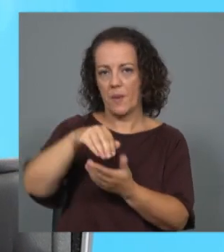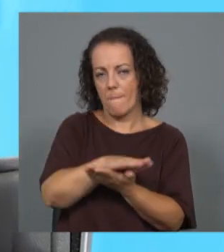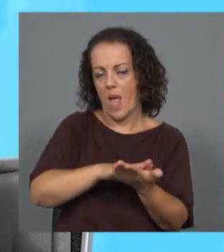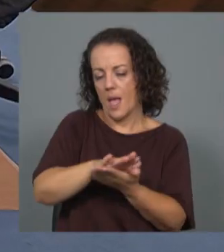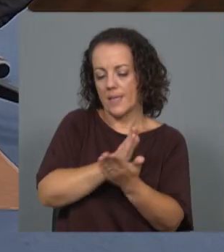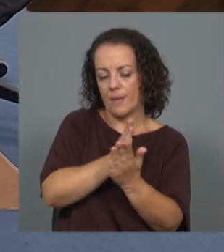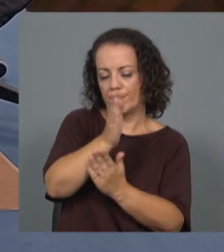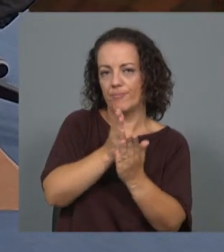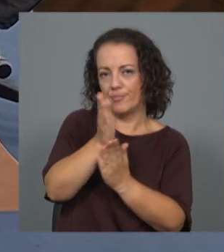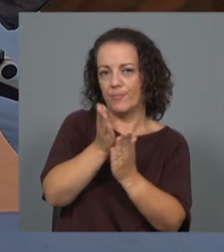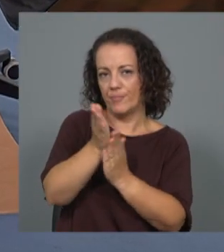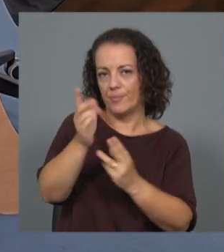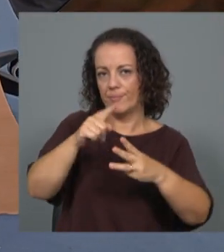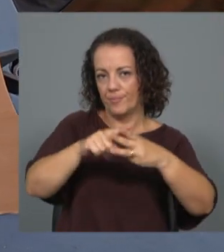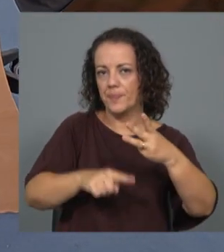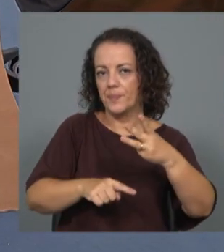portais de entrada.